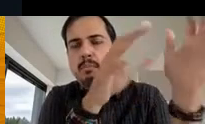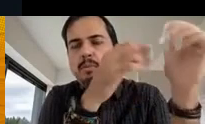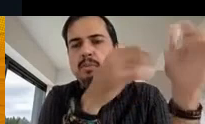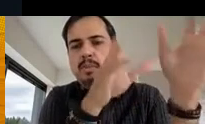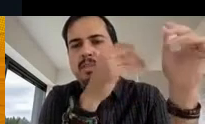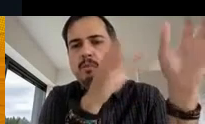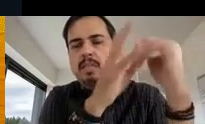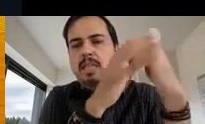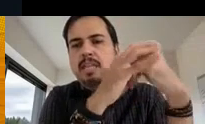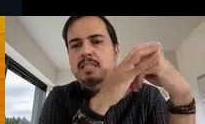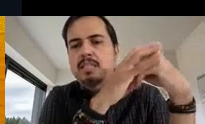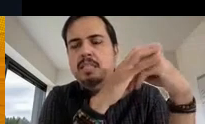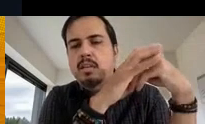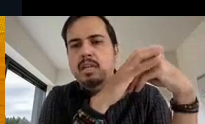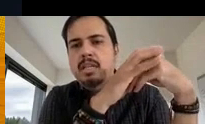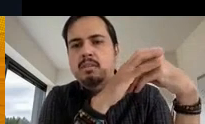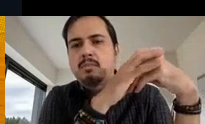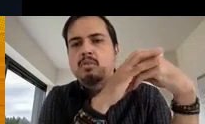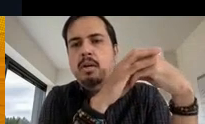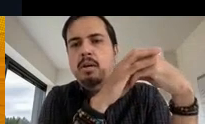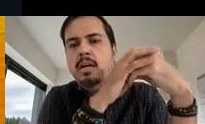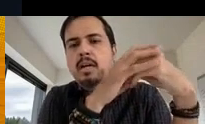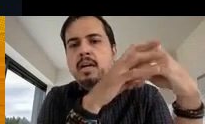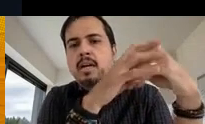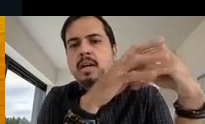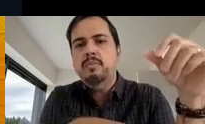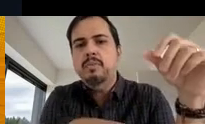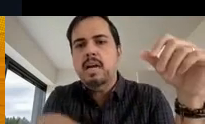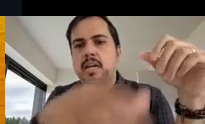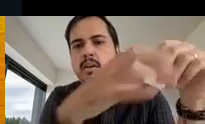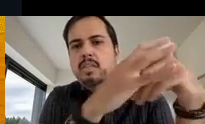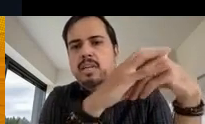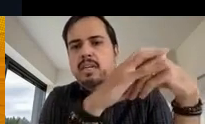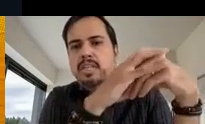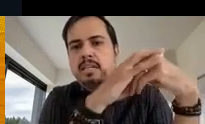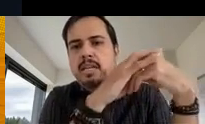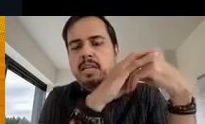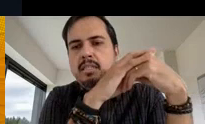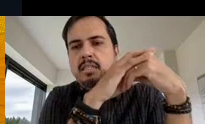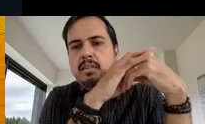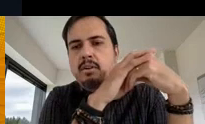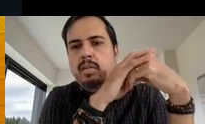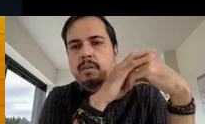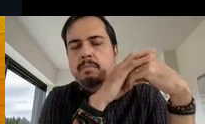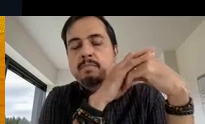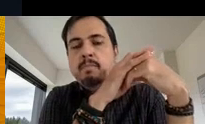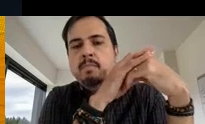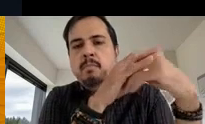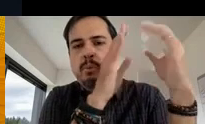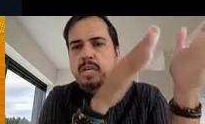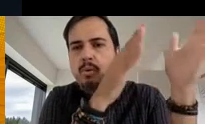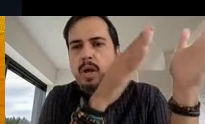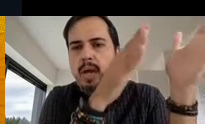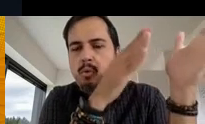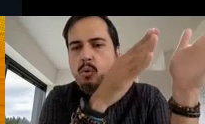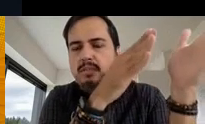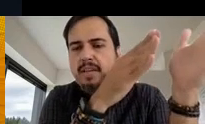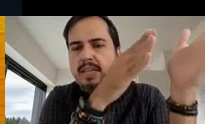crescer juntos sempre, você vai ter uma tendência de heterogeneidade muito menor. Diferenciar erro de negligência, né, que a gente já falou